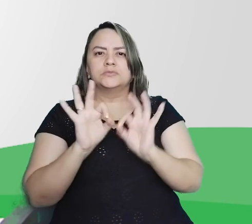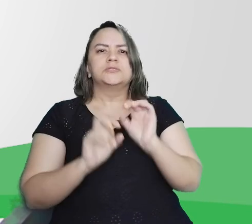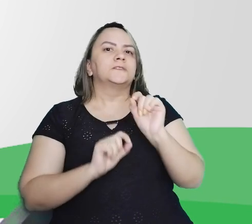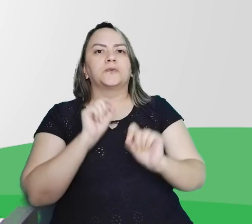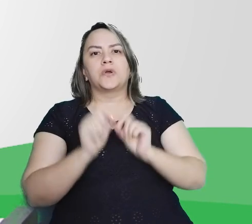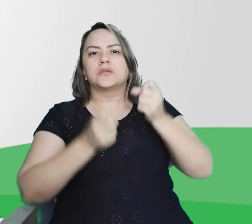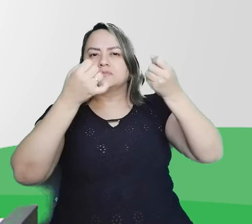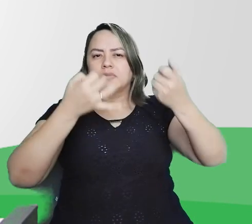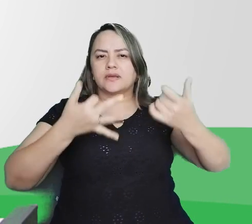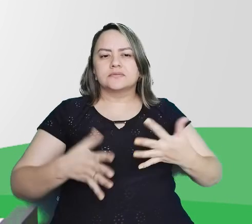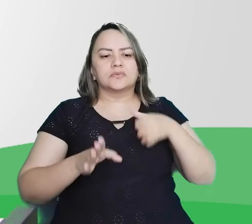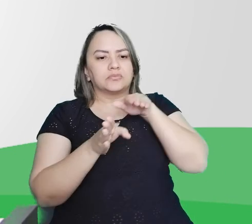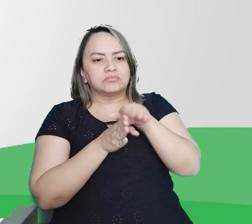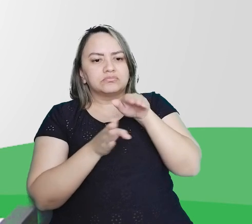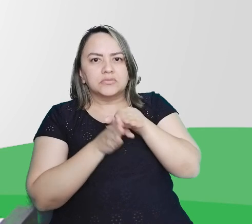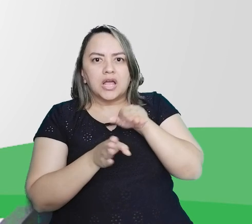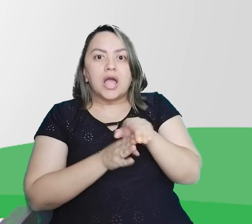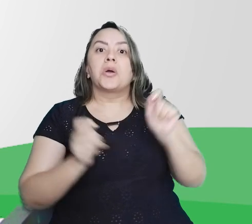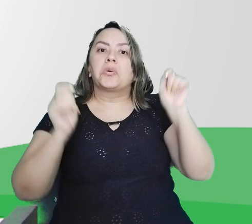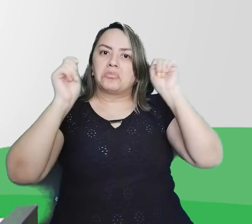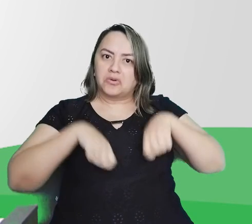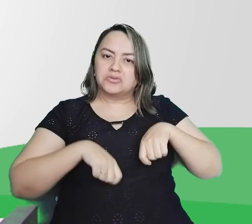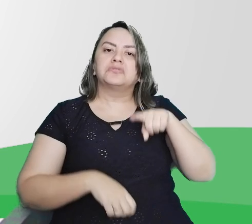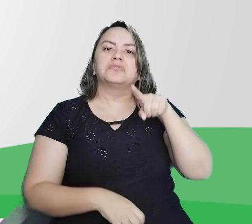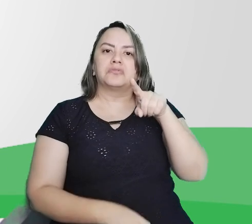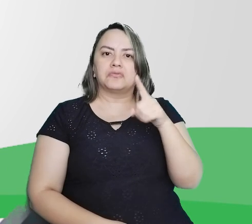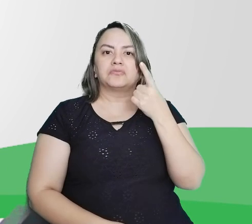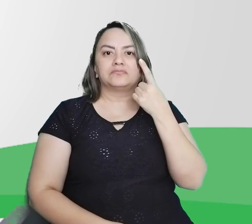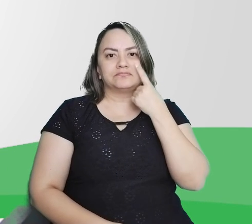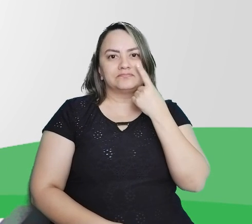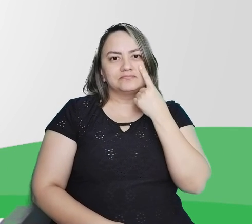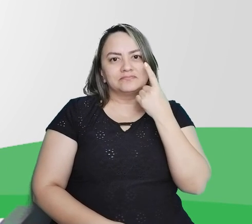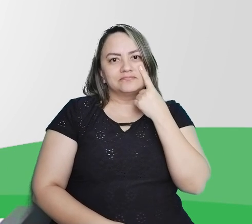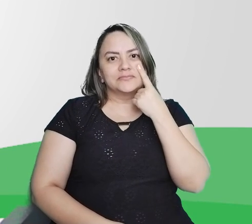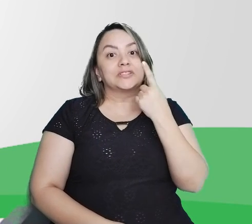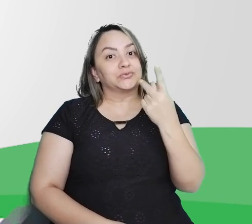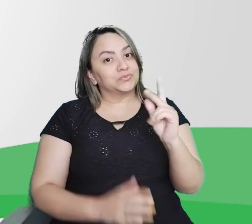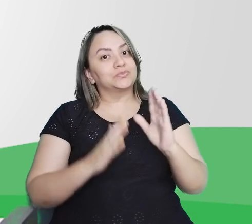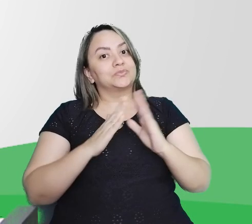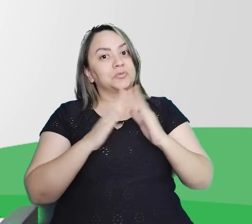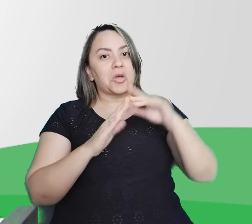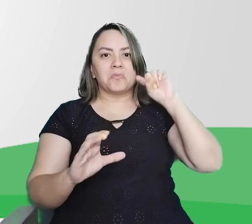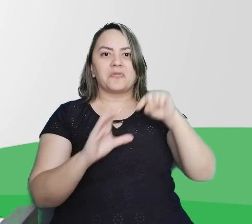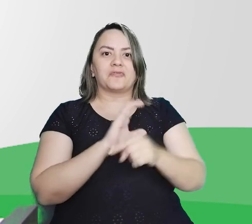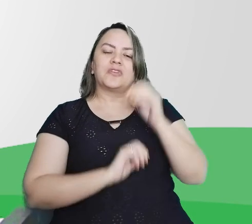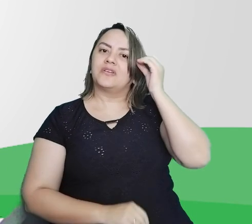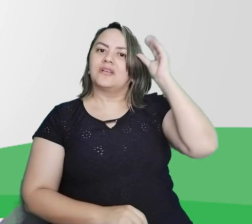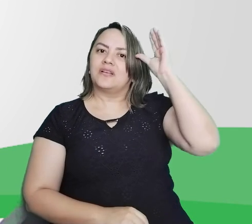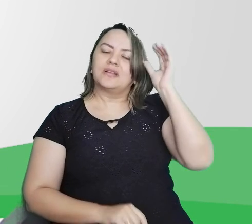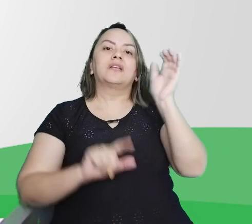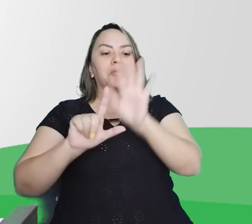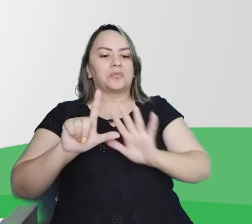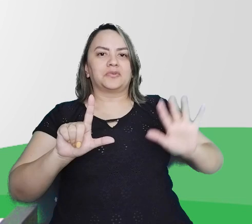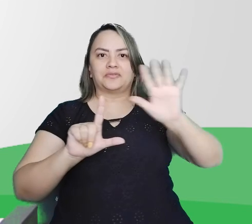Um guia em que vocês poderão acessar aí das suas casas para aprofundarem os seus conhecimentos na plataforma do